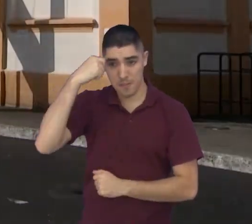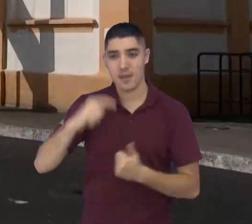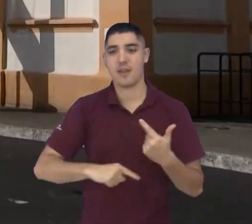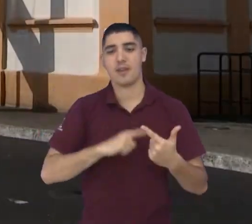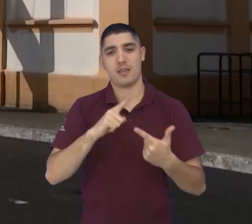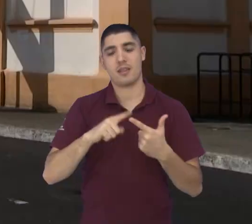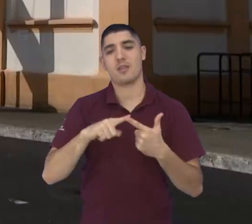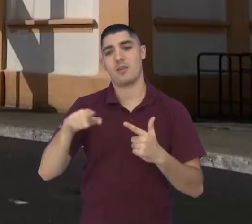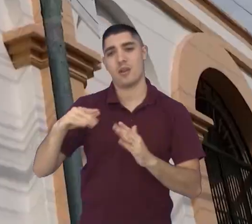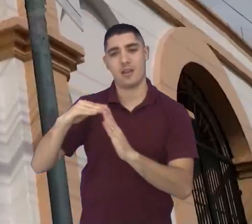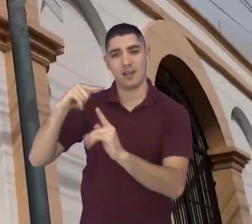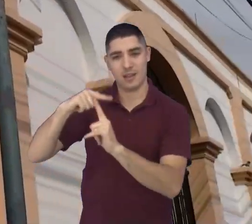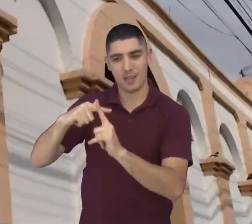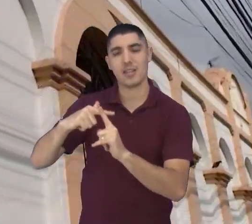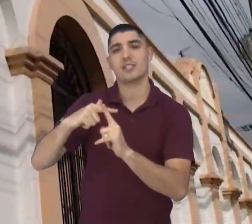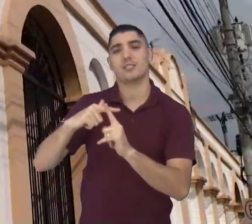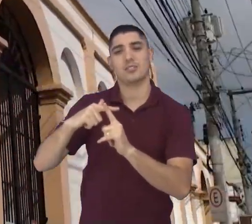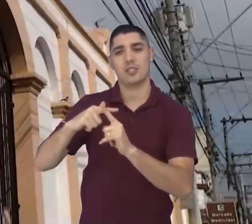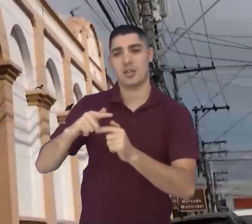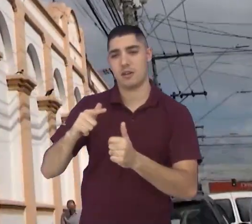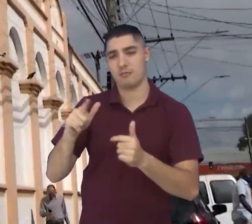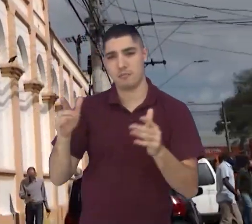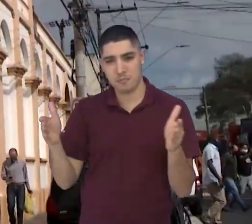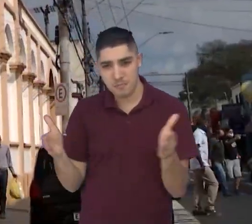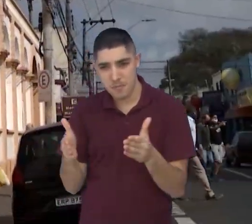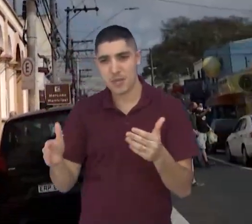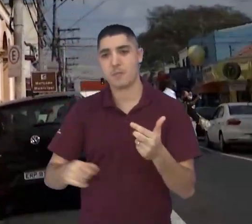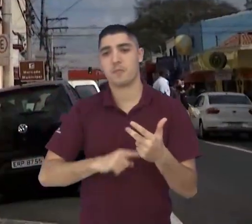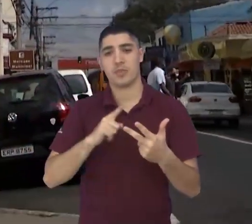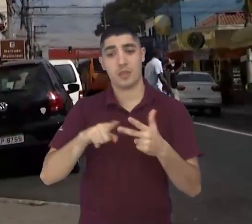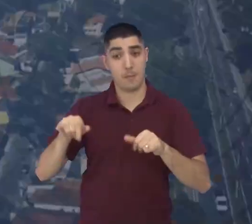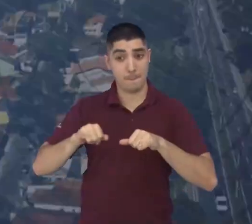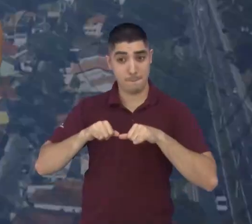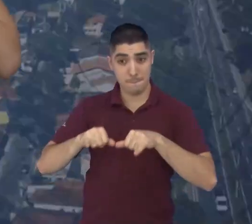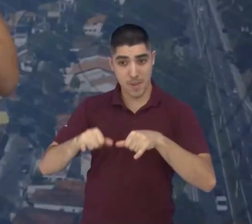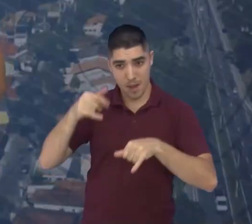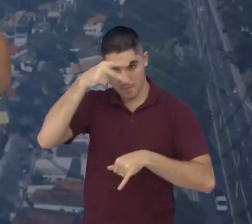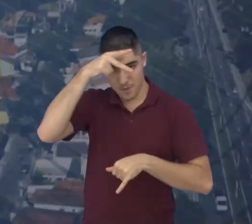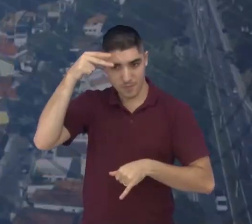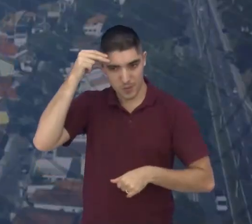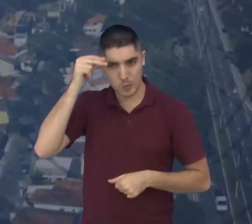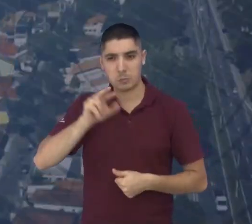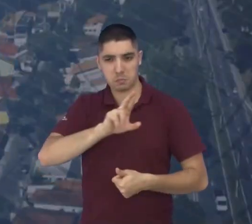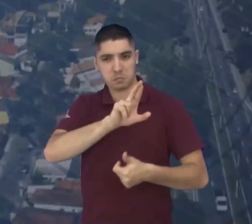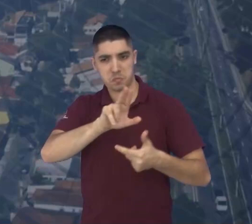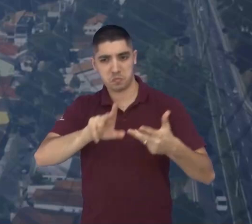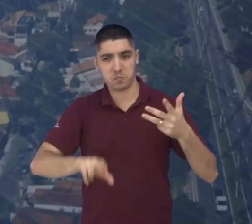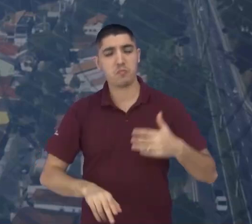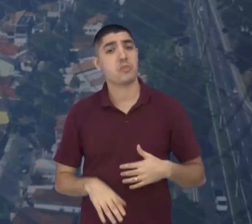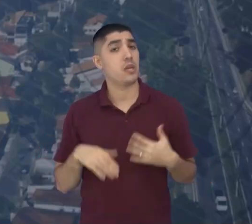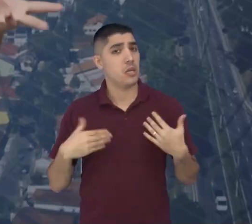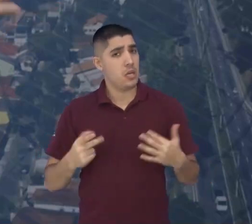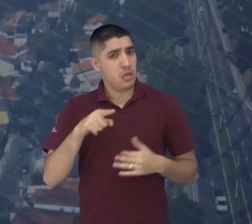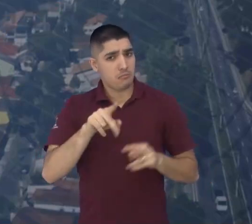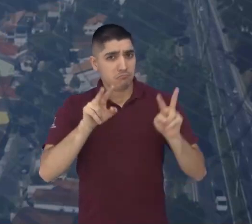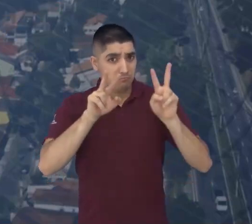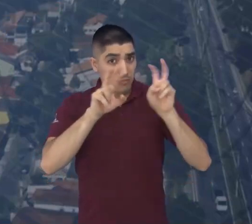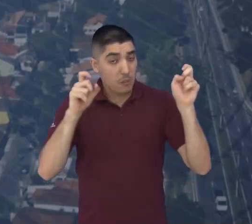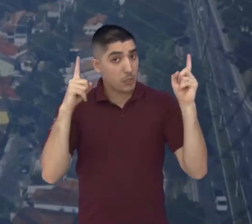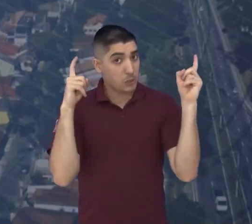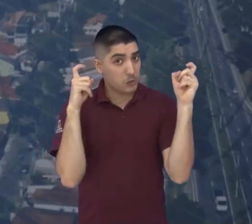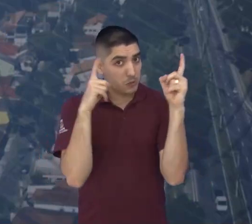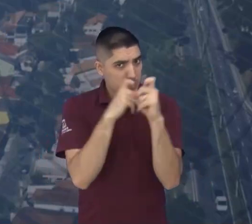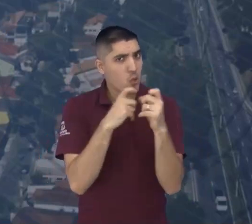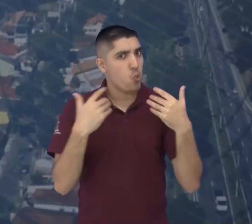Mercado Municipal, bastante interessante, bem rico. Bom, nesse primeiro bloco é um assunto bastante complexo, né, Robson, como a gente